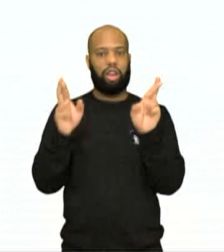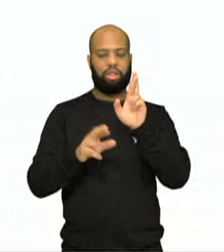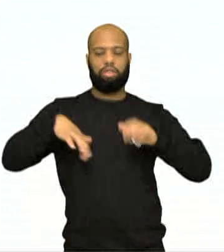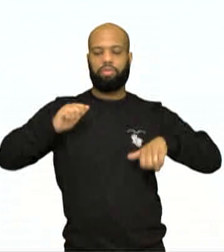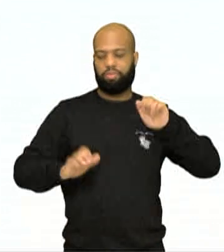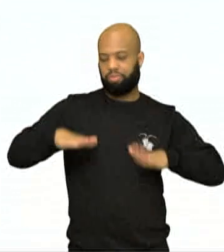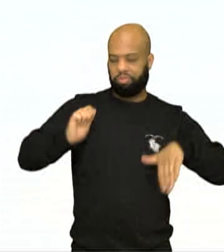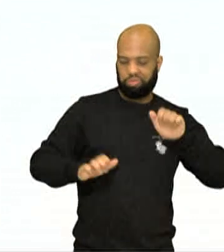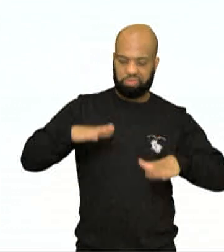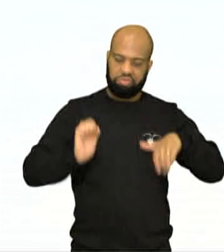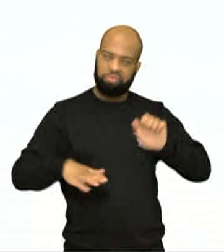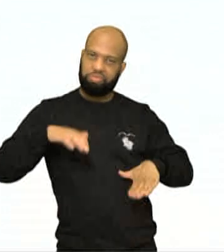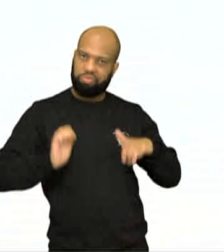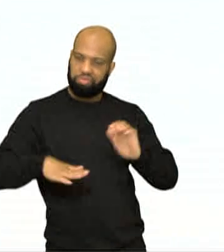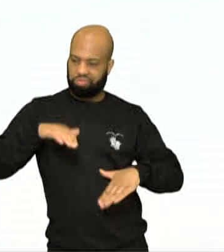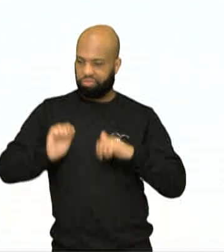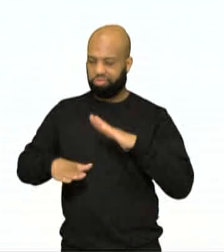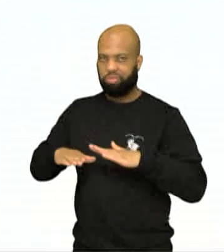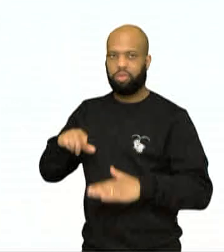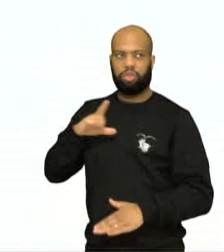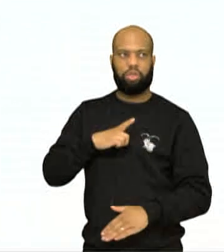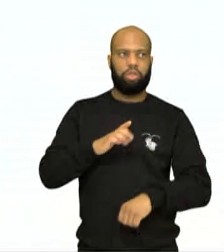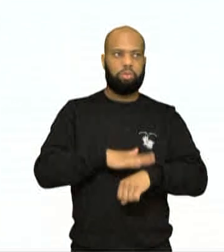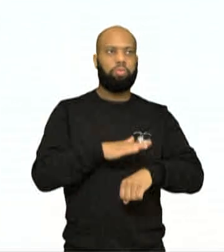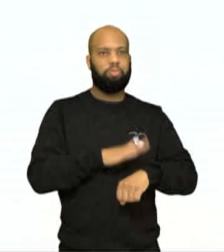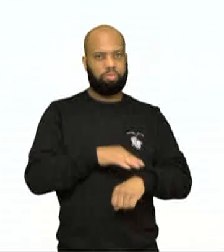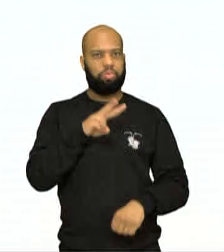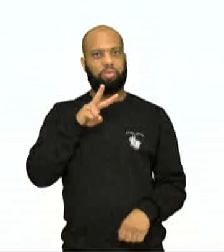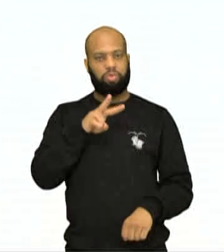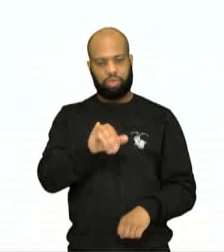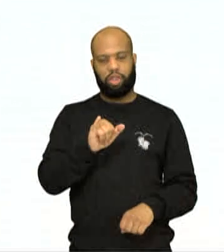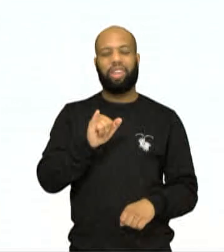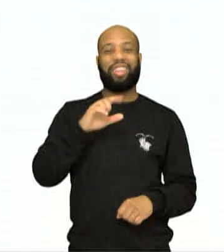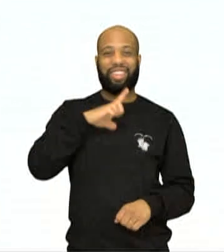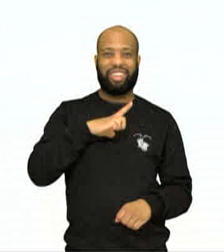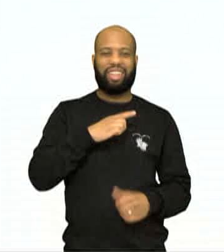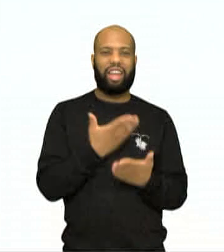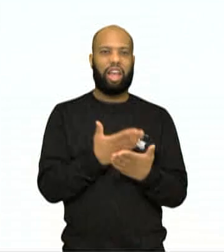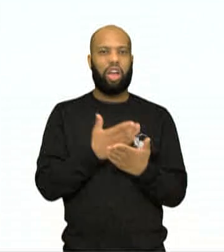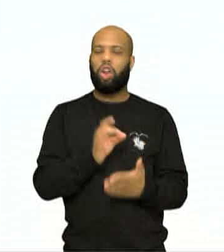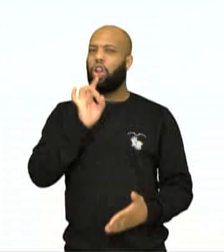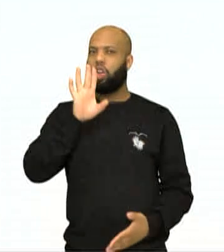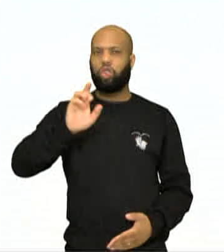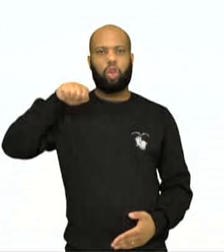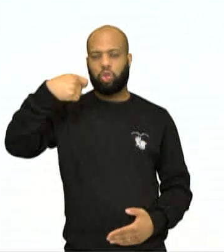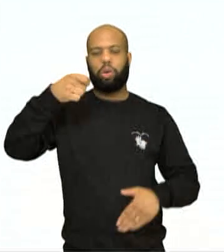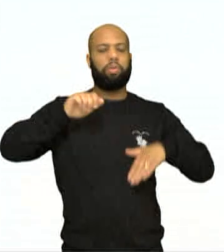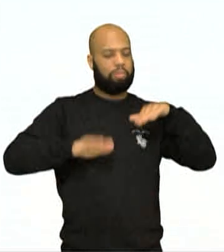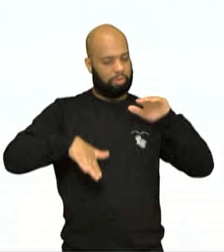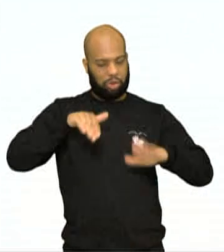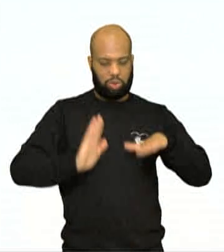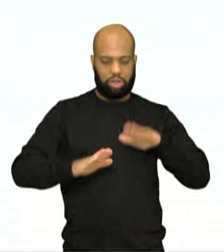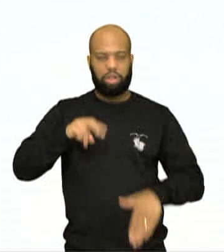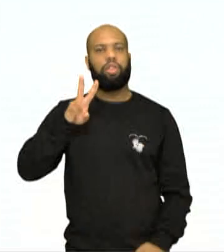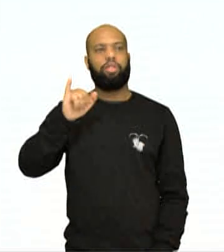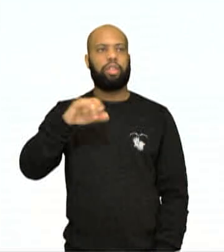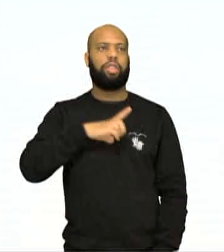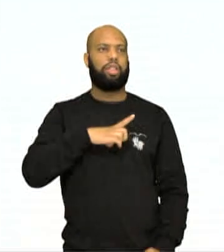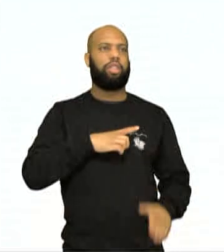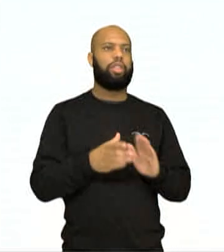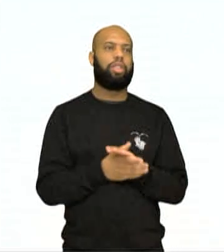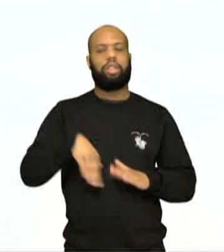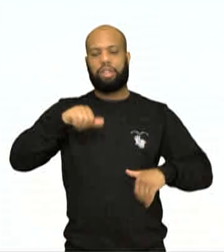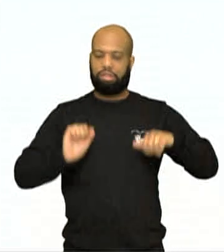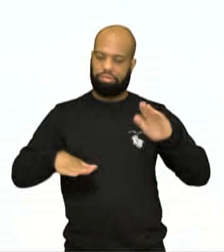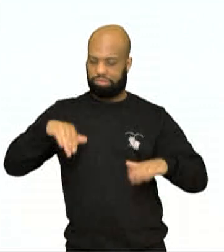percussão. Um momento a gente vai ter eu garanto para vocês que a gente vai ter uma aula exclusivamente sobre percussão aí, tá? Então,